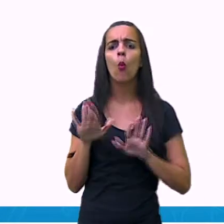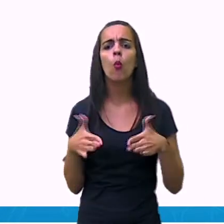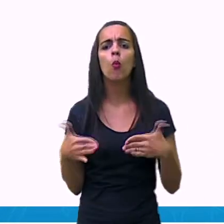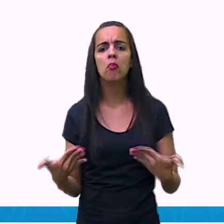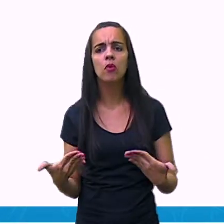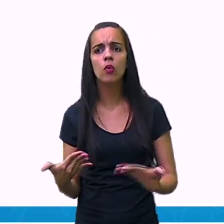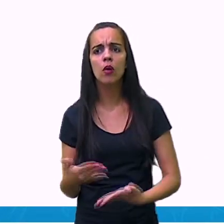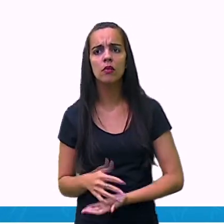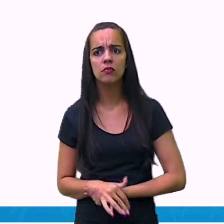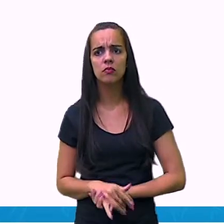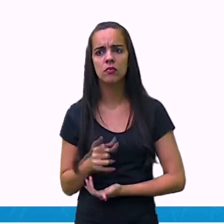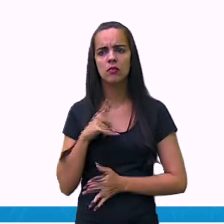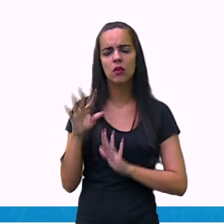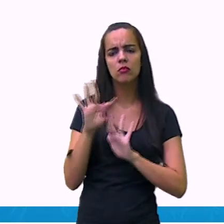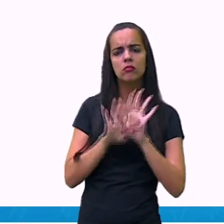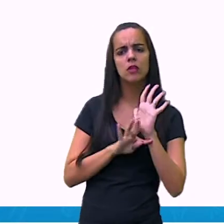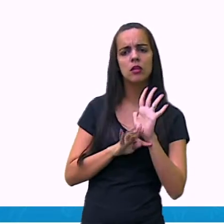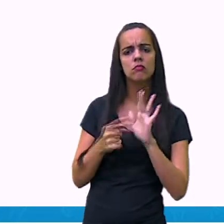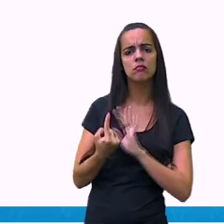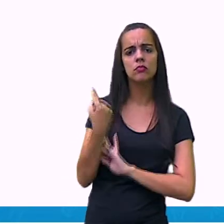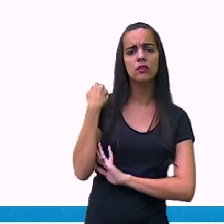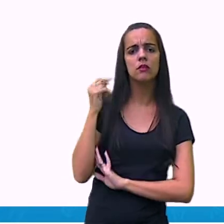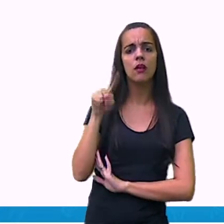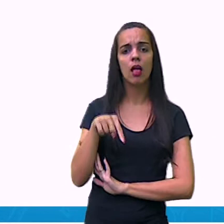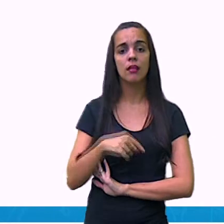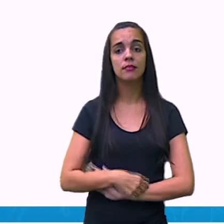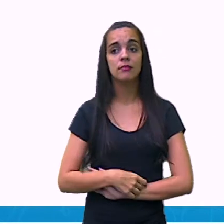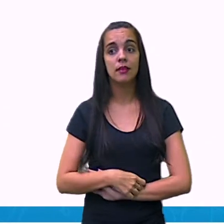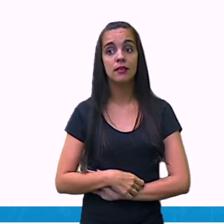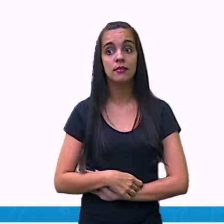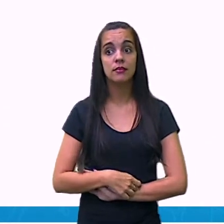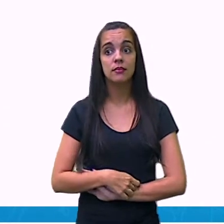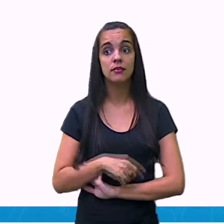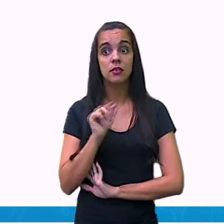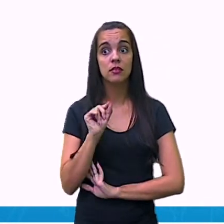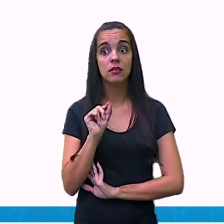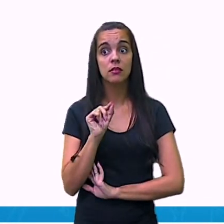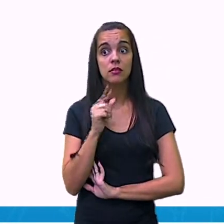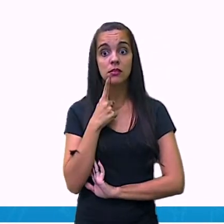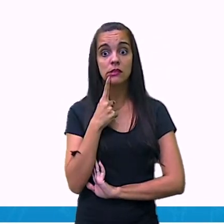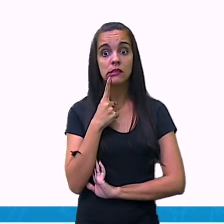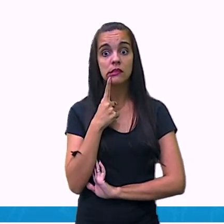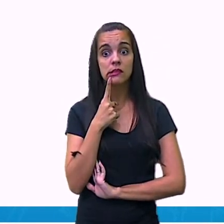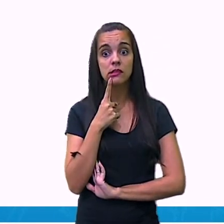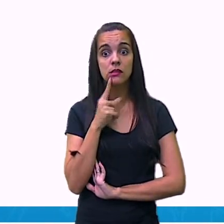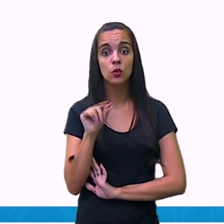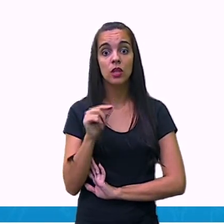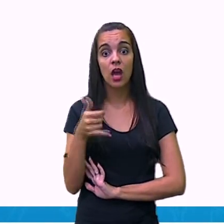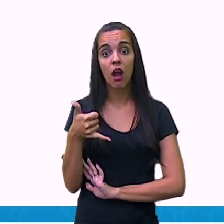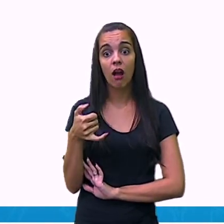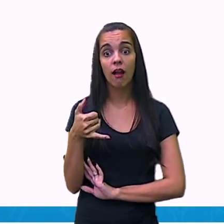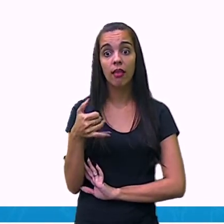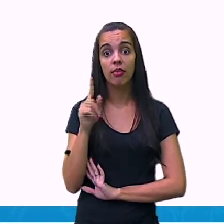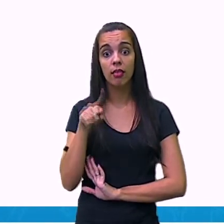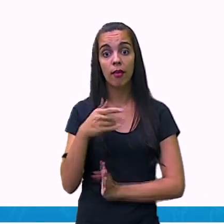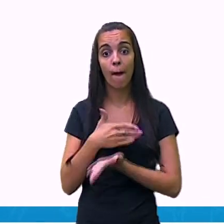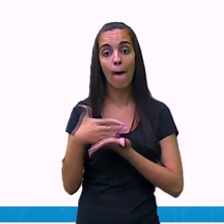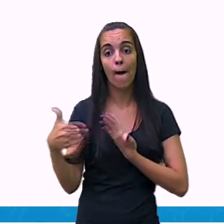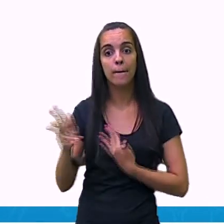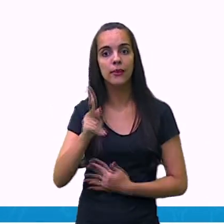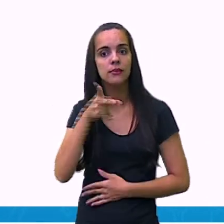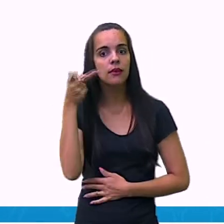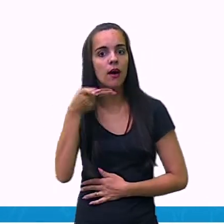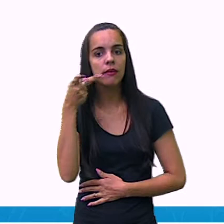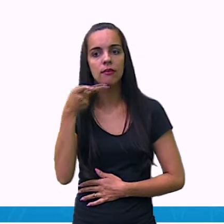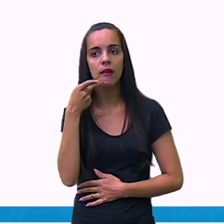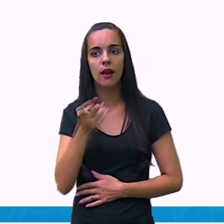foi esse? De acordo com o texto. Esse fato foi que a caneta começou a